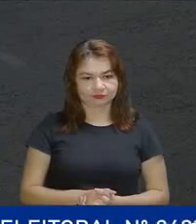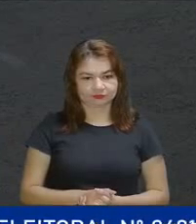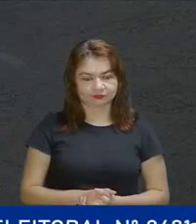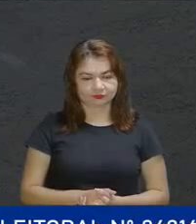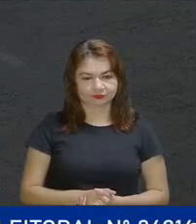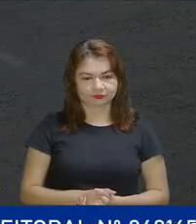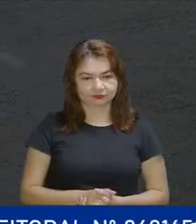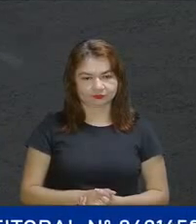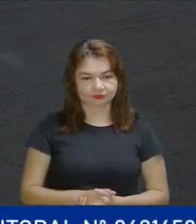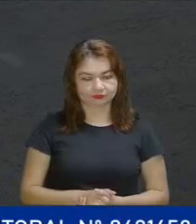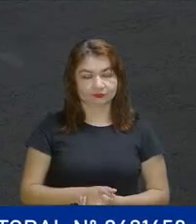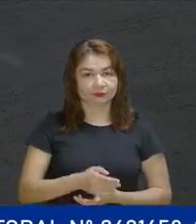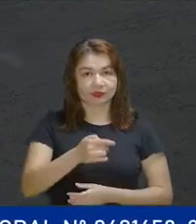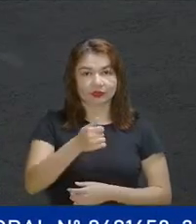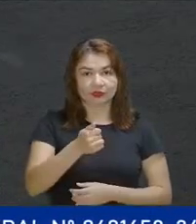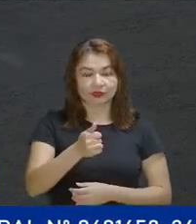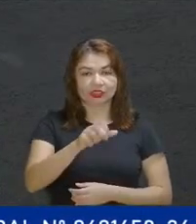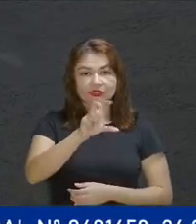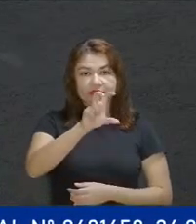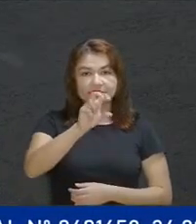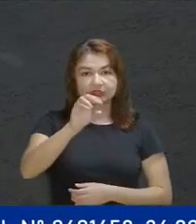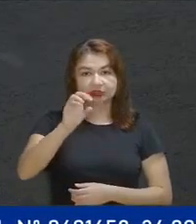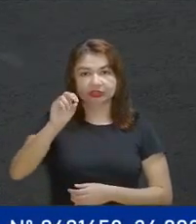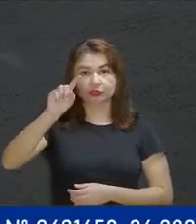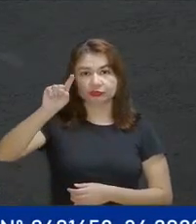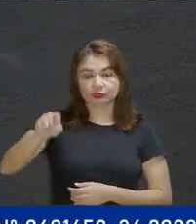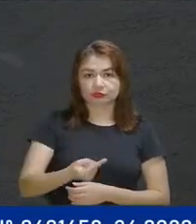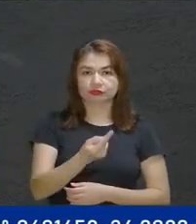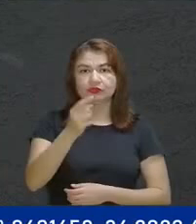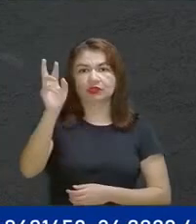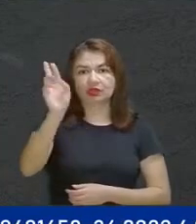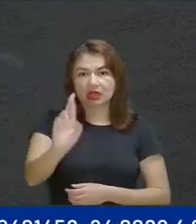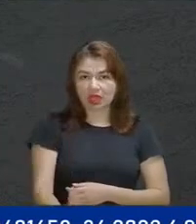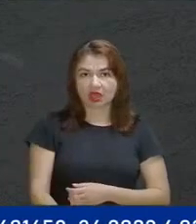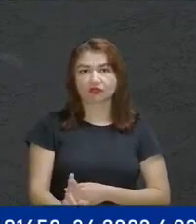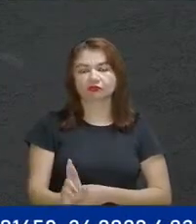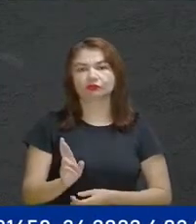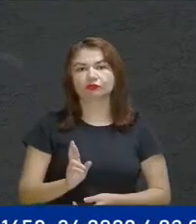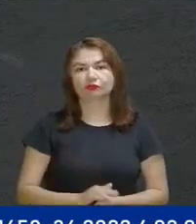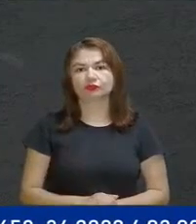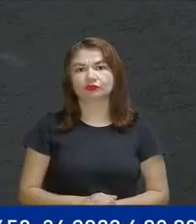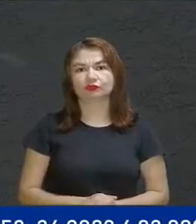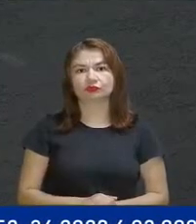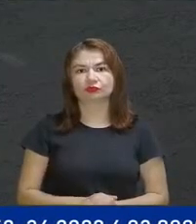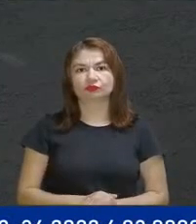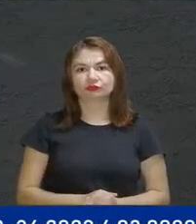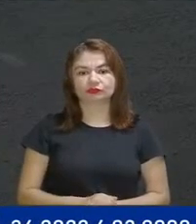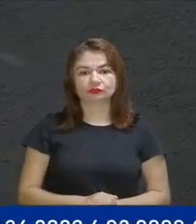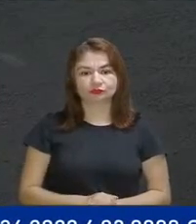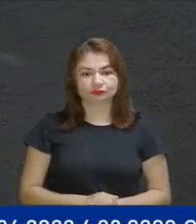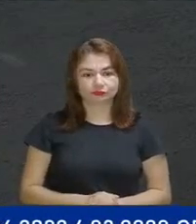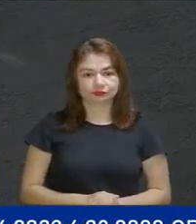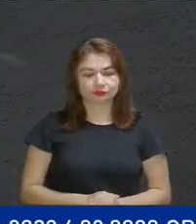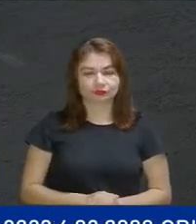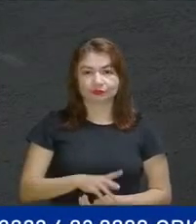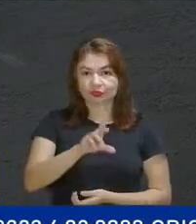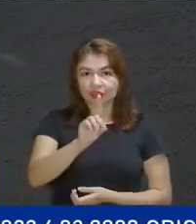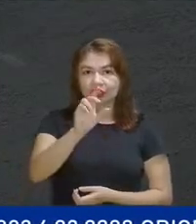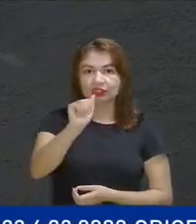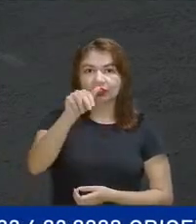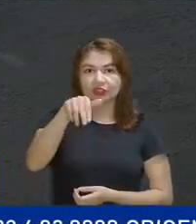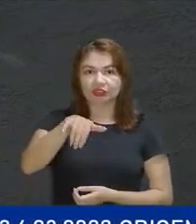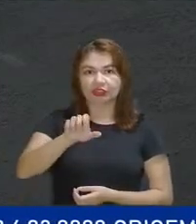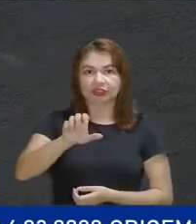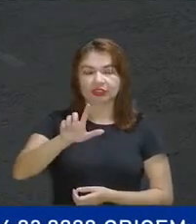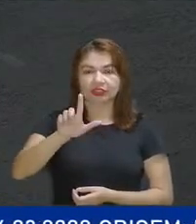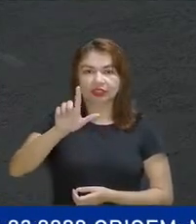conta, quase R$500 mil. Mas a conta da Daniela? Na conta da Daniela, a Daniela tem todinho os extratos, a Daniela puxou os extratos todinho, a Daniela não sabia que